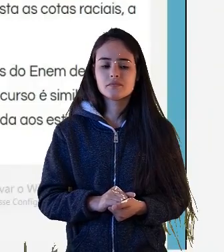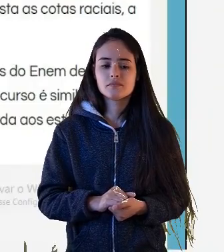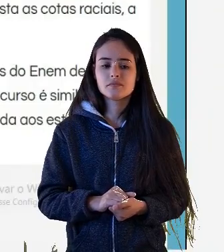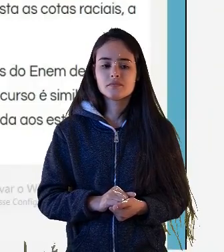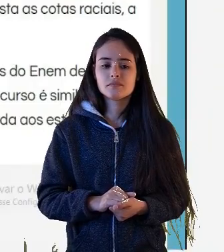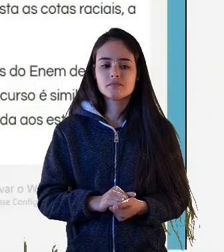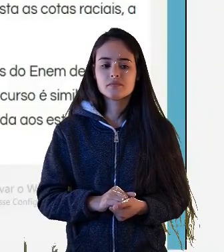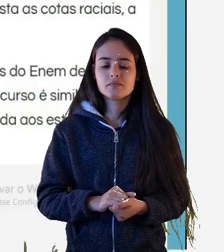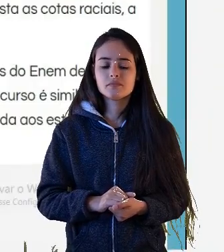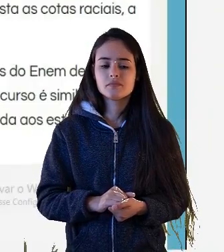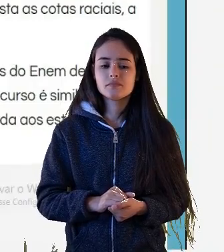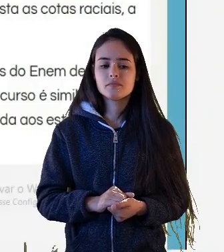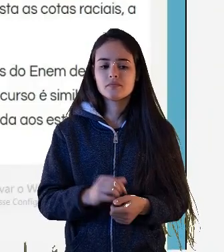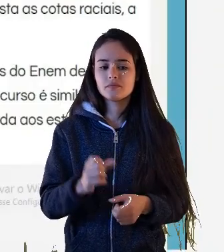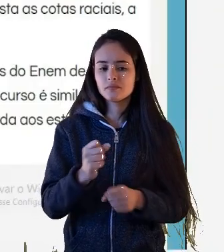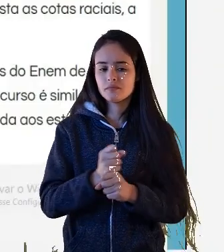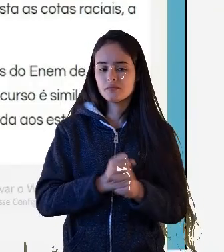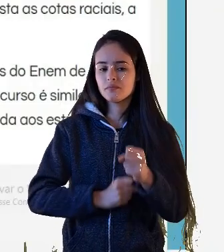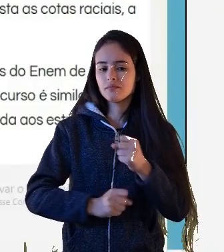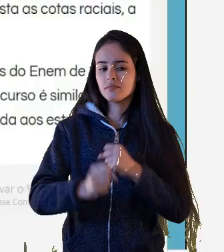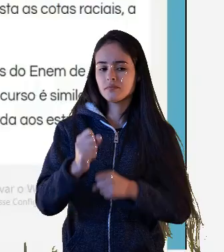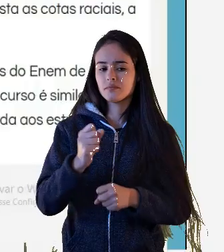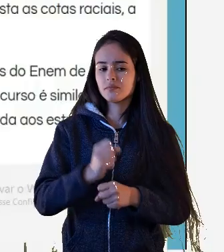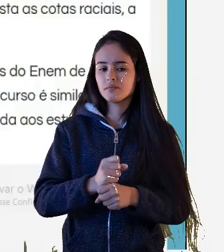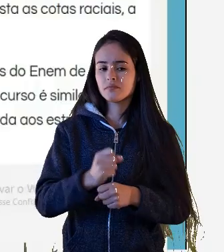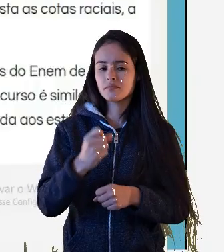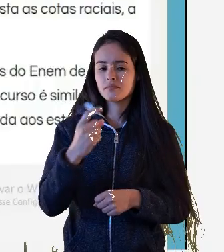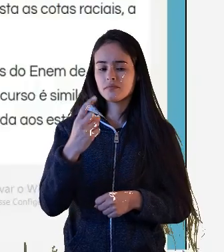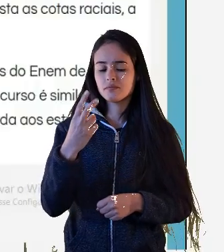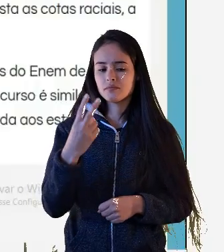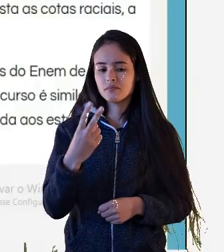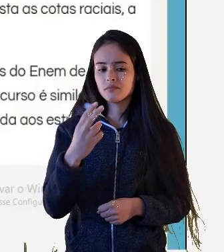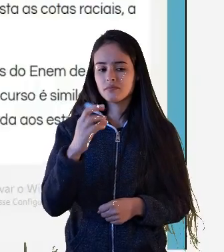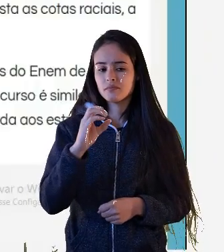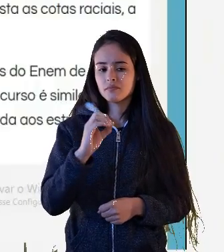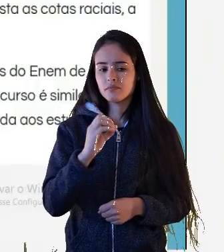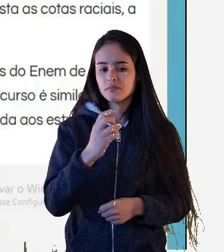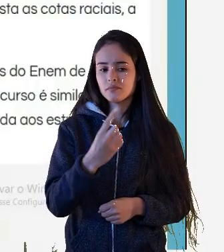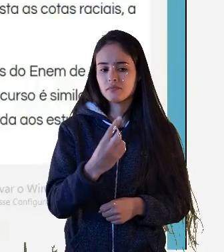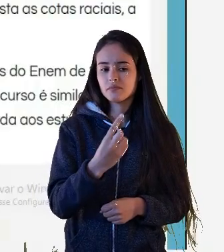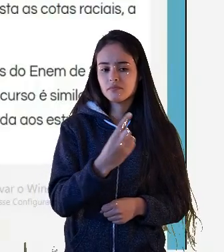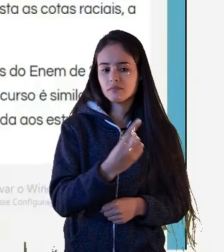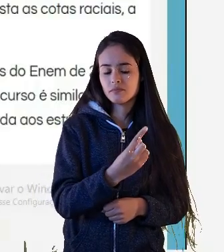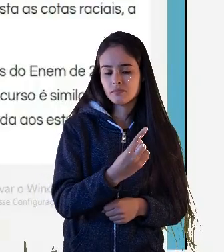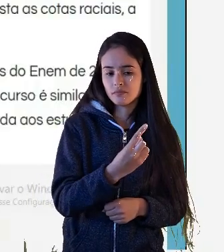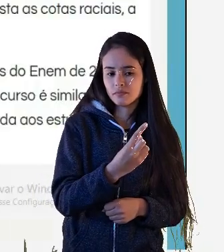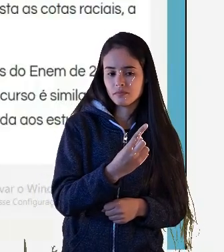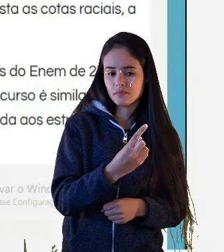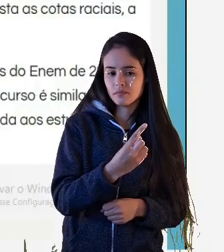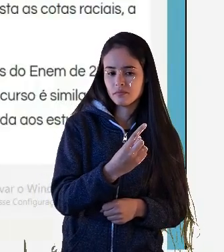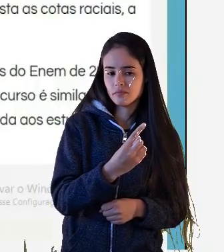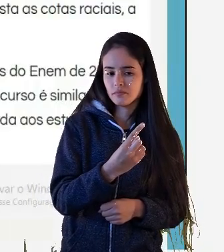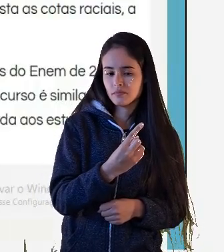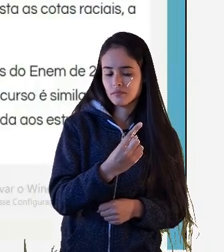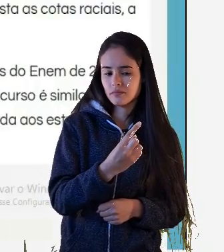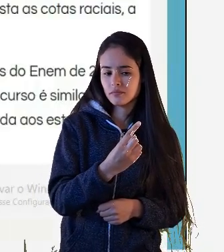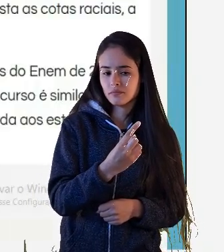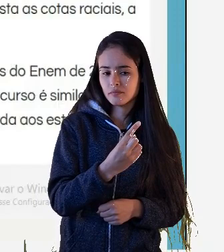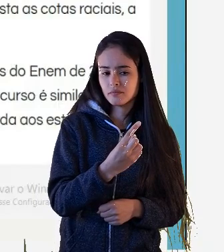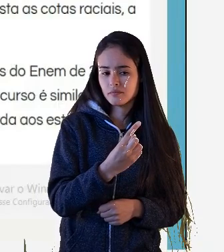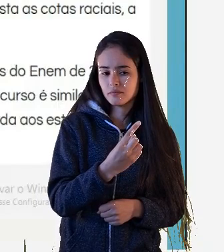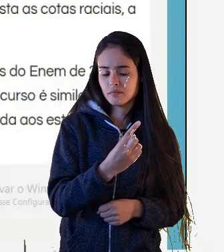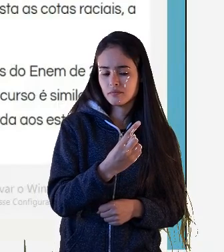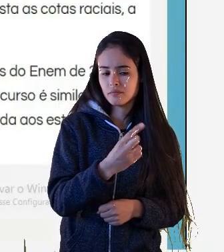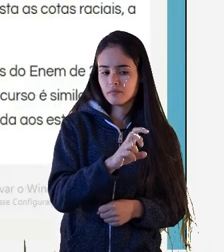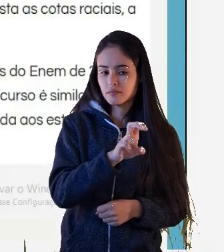similar. Então, mesmo que eles entrem com uma nota um pouco mais baixa, né, 2 a 8% mais baixa, eles